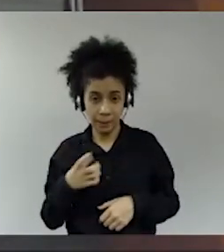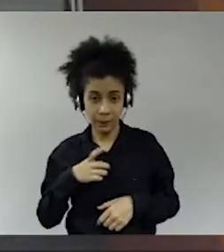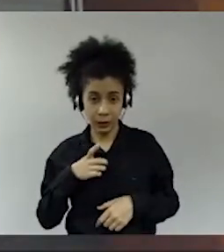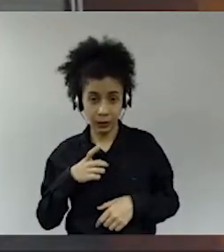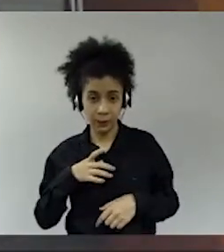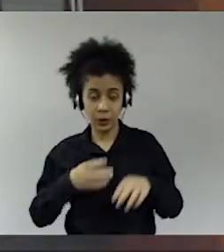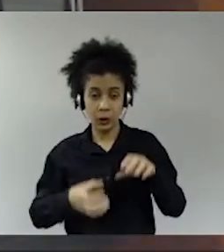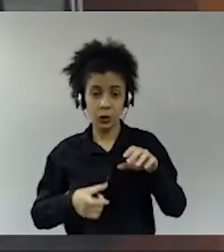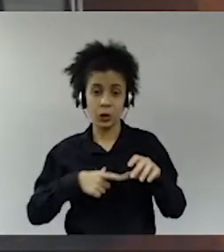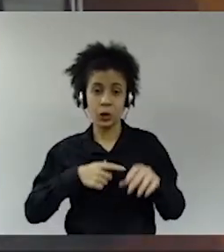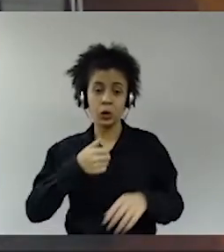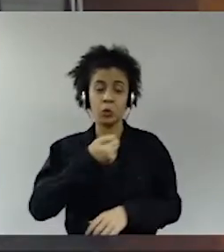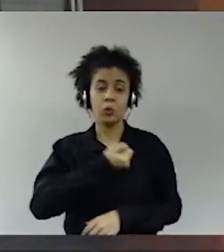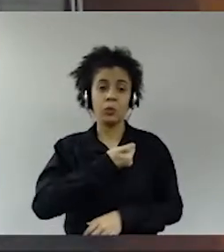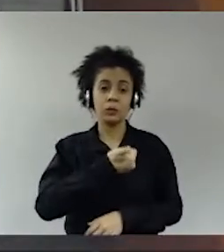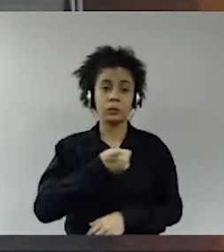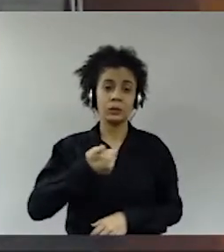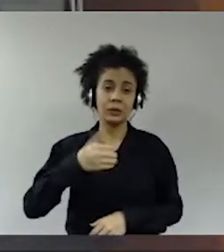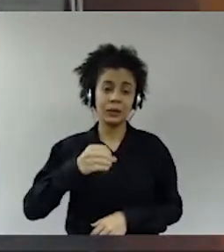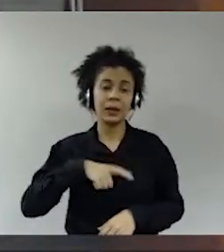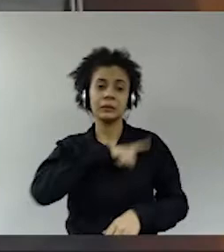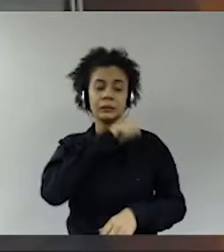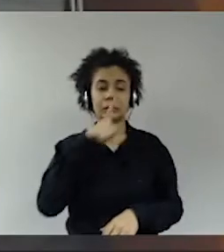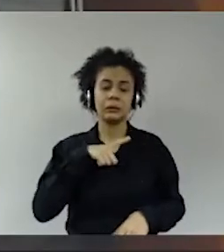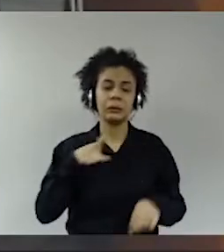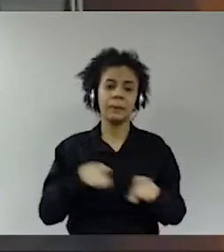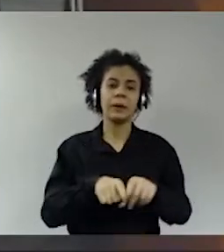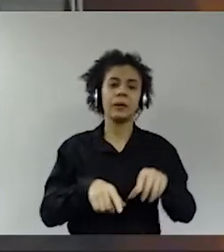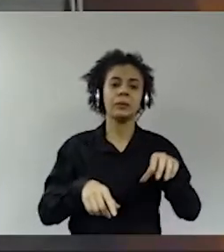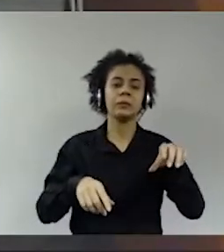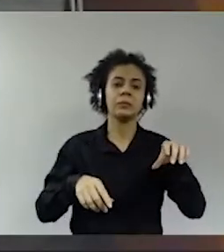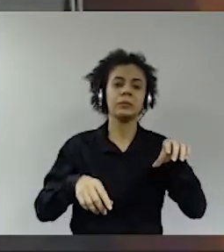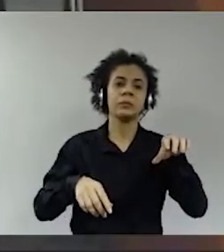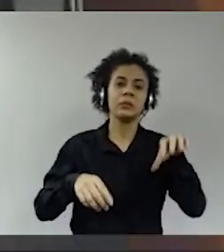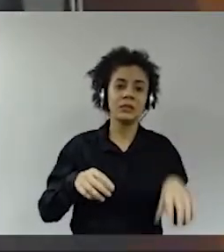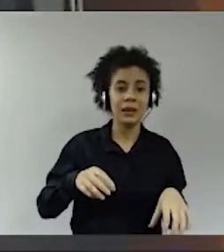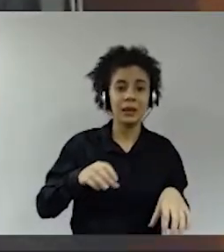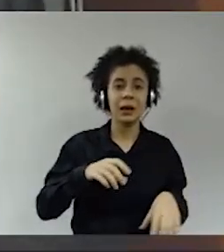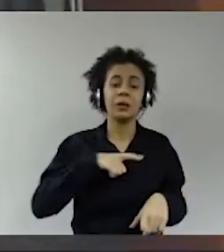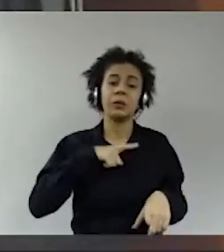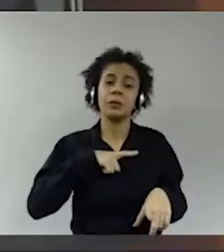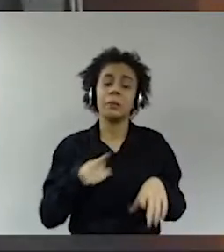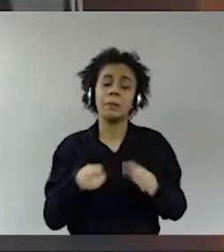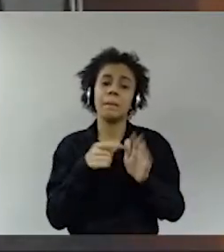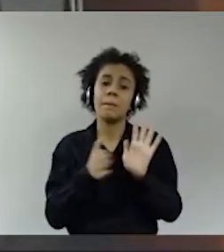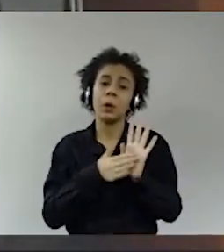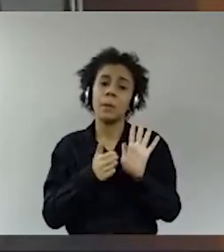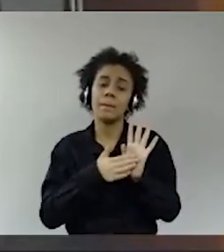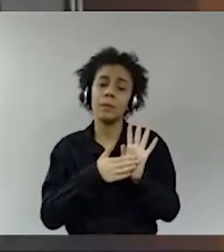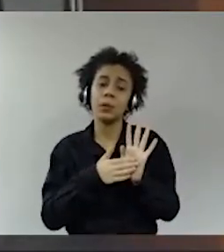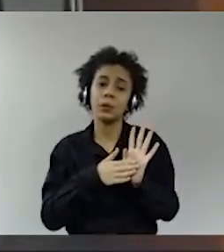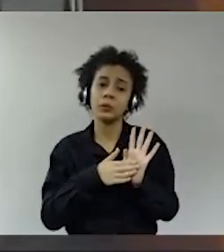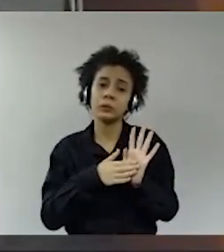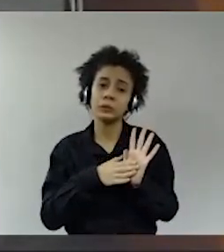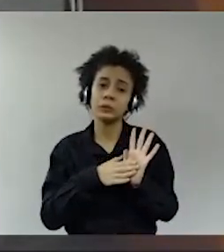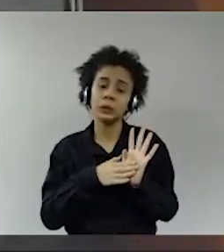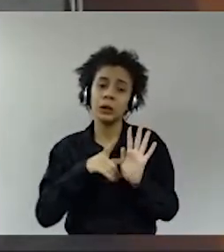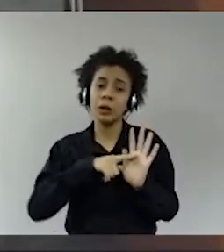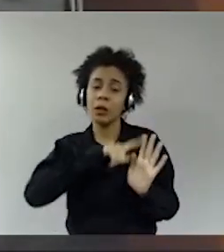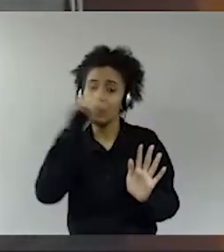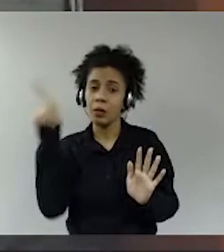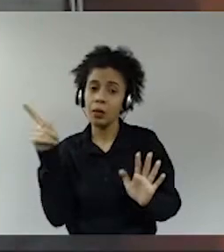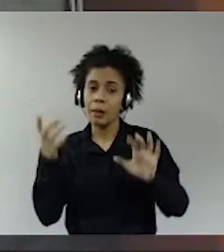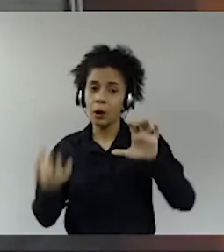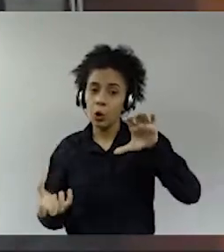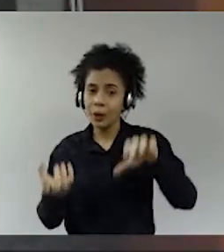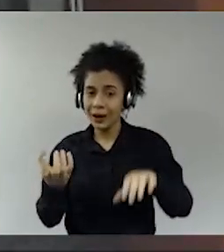emenda constitucional número 110, que tramita no Senado, e também um projeto enviado ao Congresso